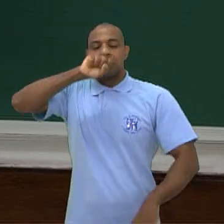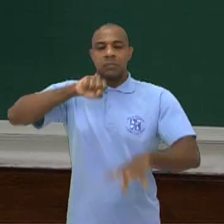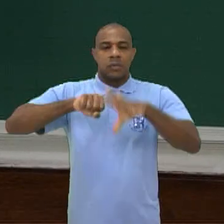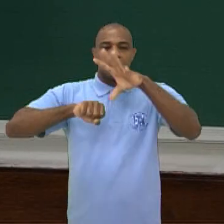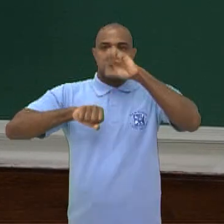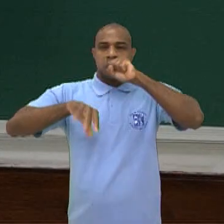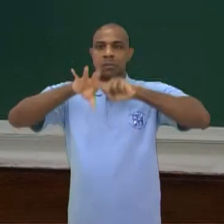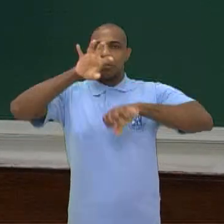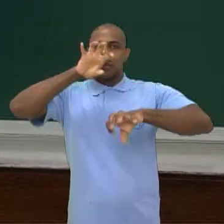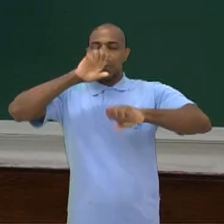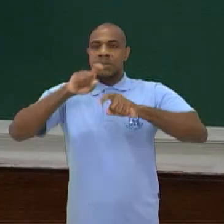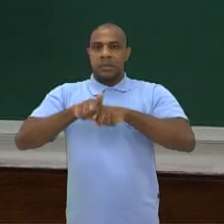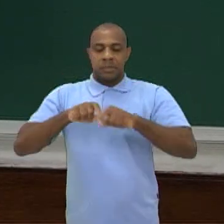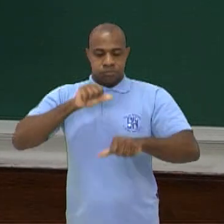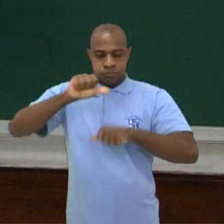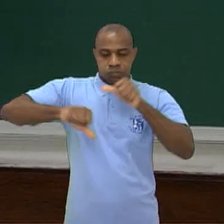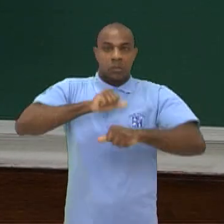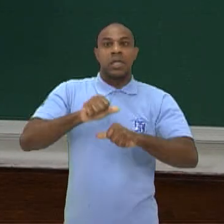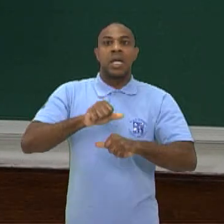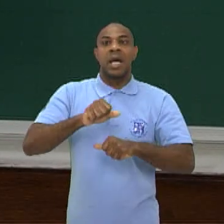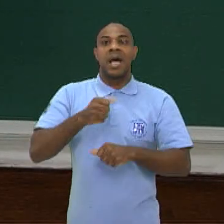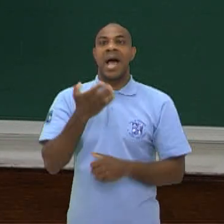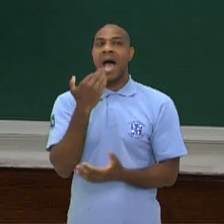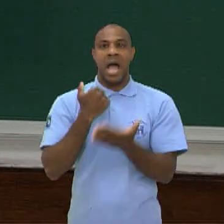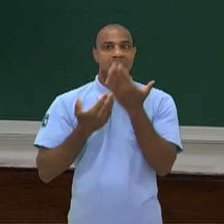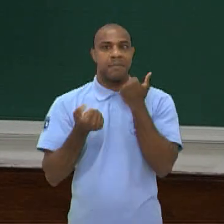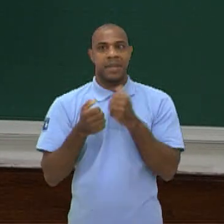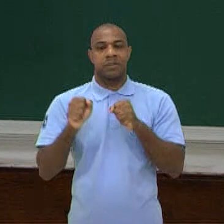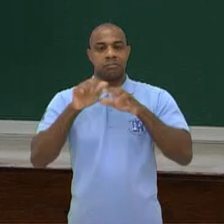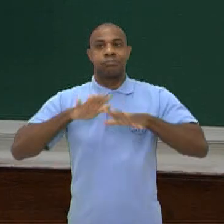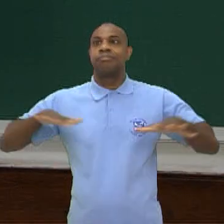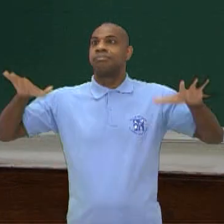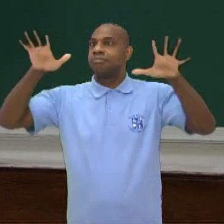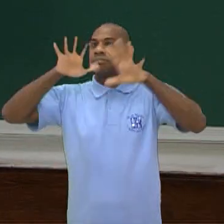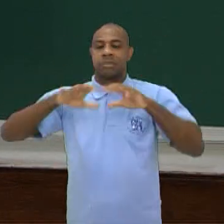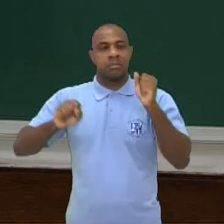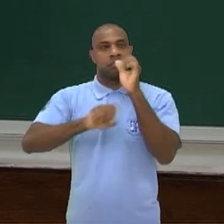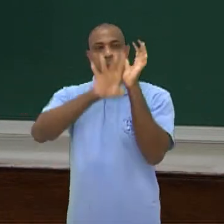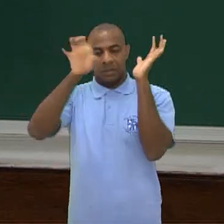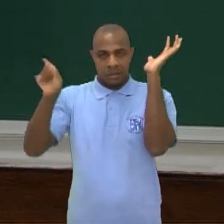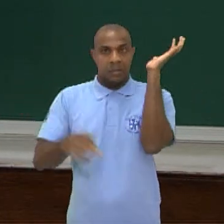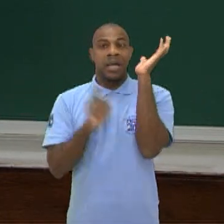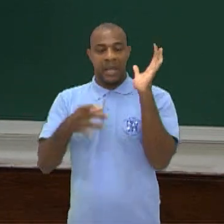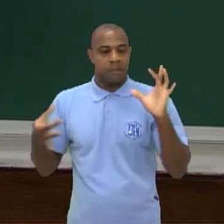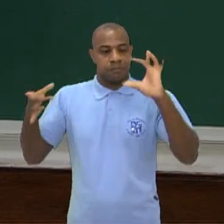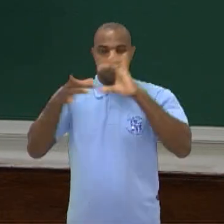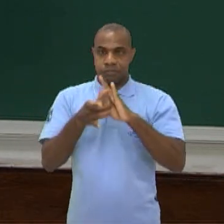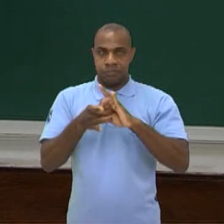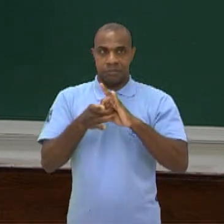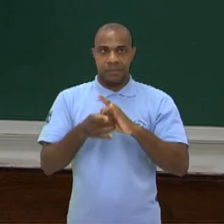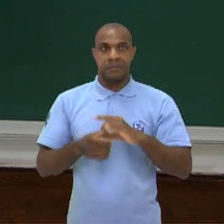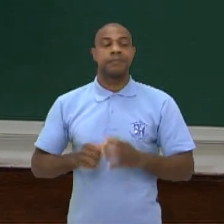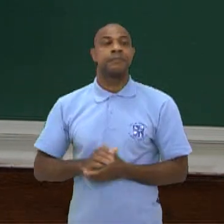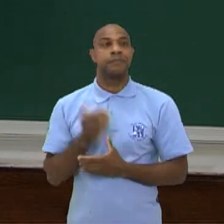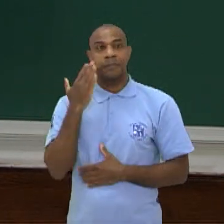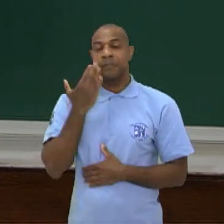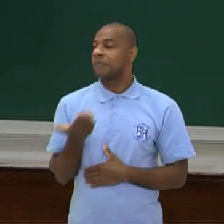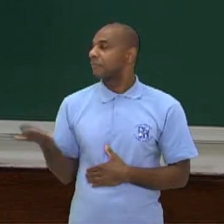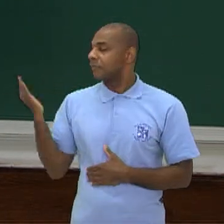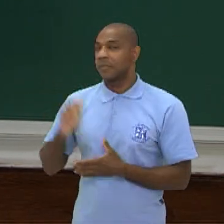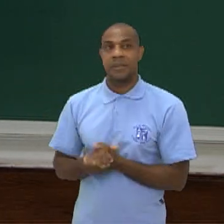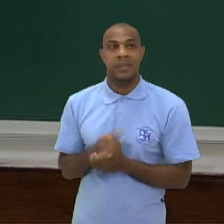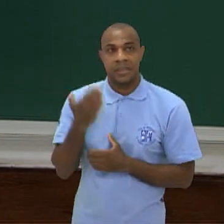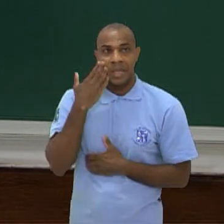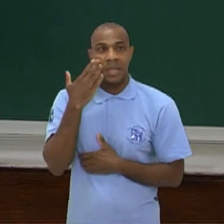e transforma em alimento para ela, né? Então, é esse o ciclo ali que está interligando os dois componentes. Aqui está para vocês